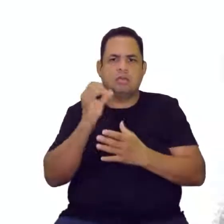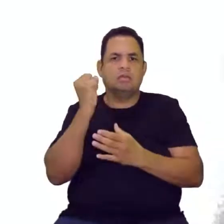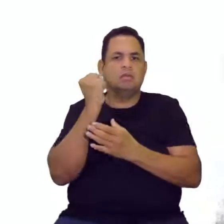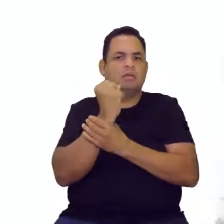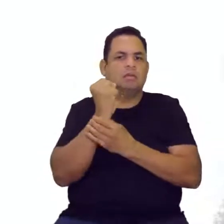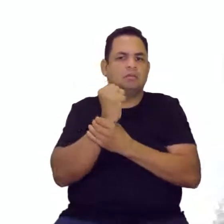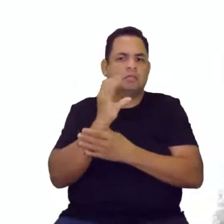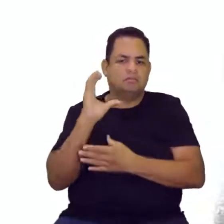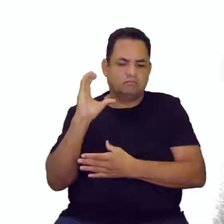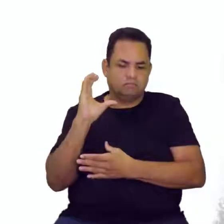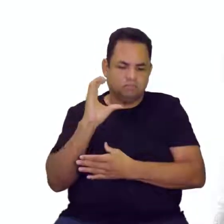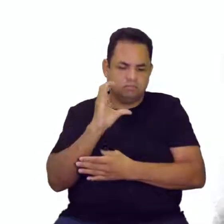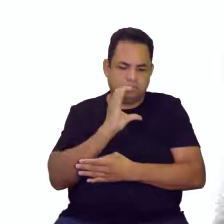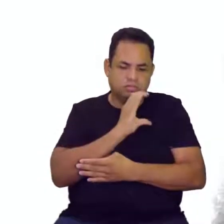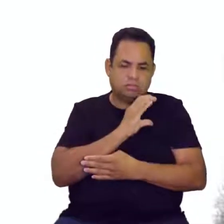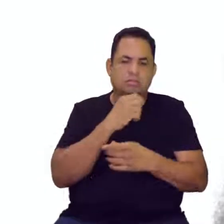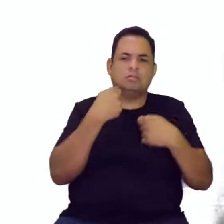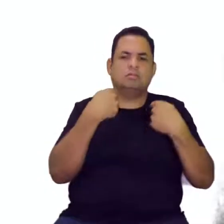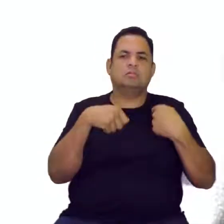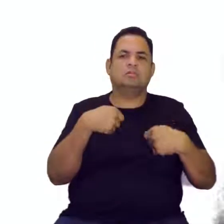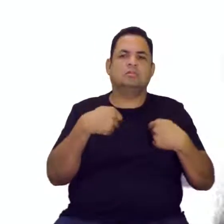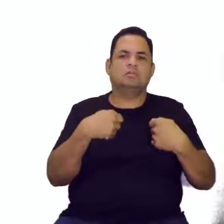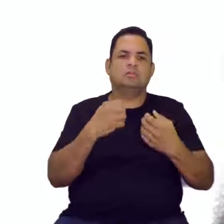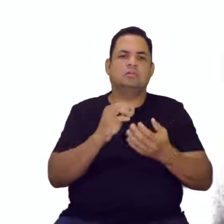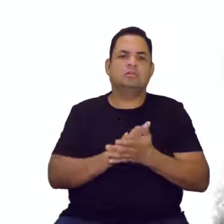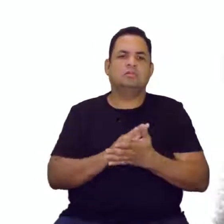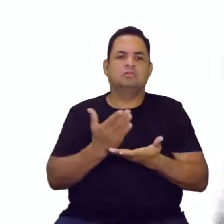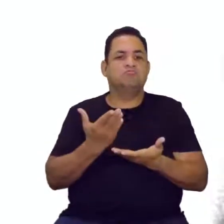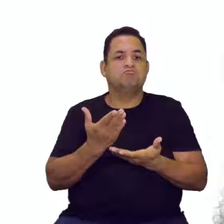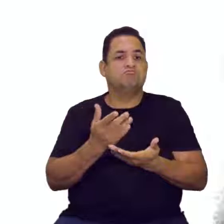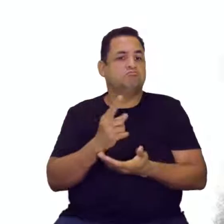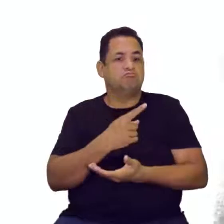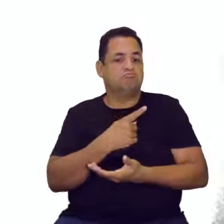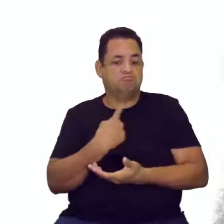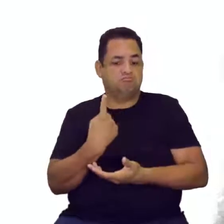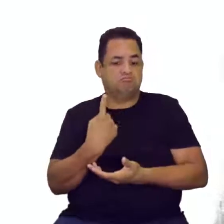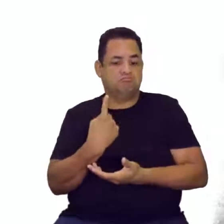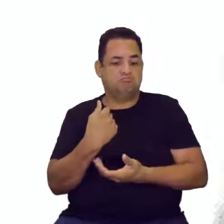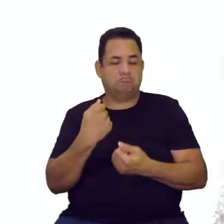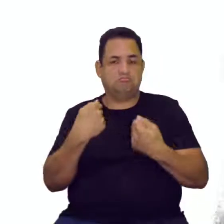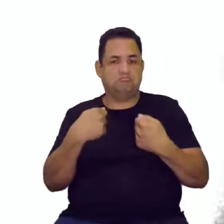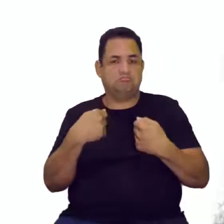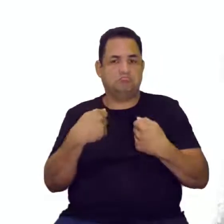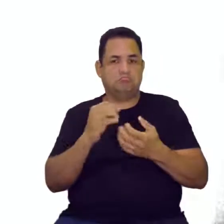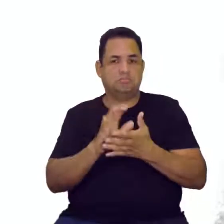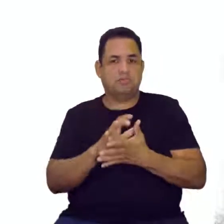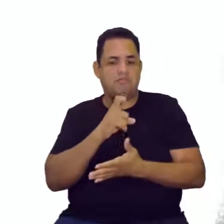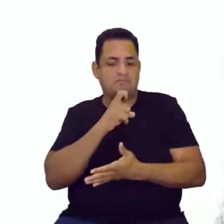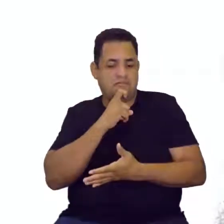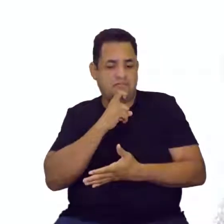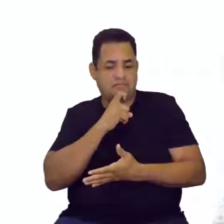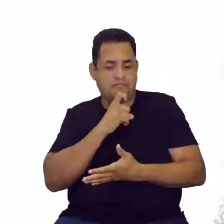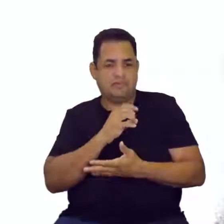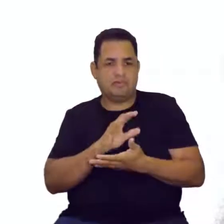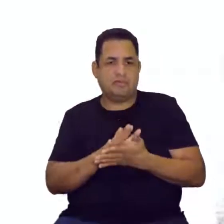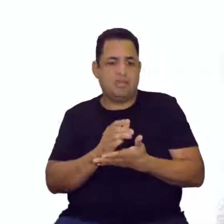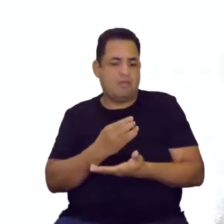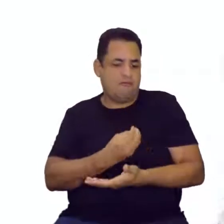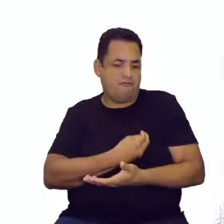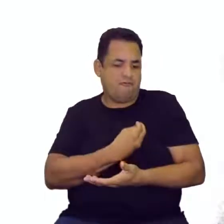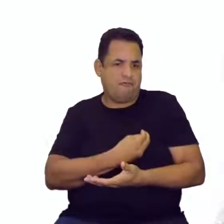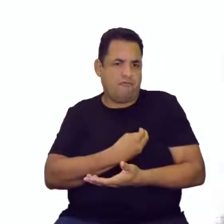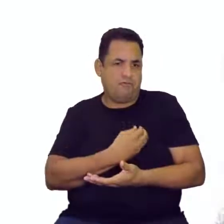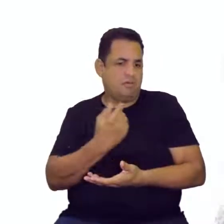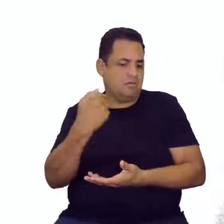o calor necessário. Sem ele, certamente, nosso planeta seria muito frio e a sobrevivência